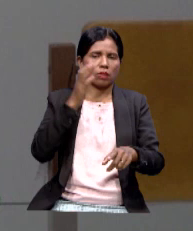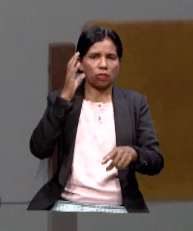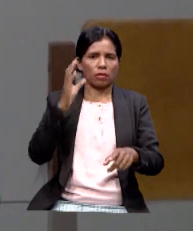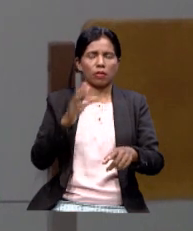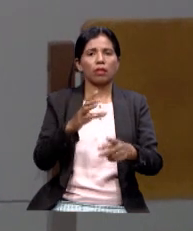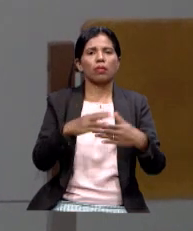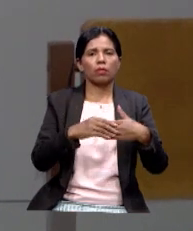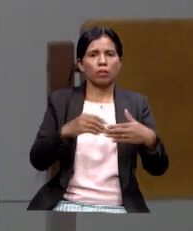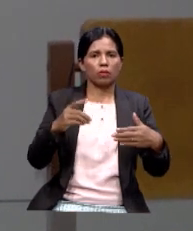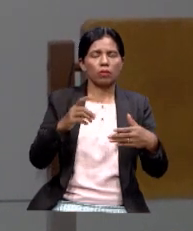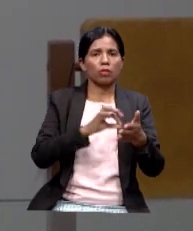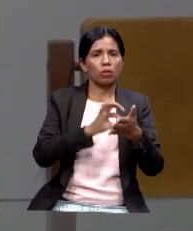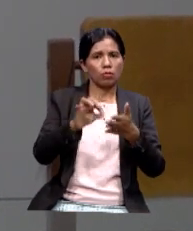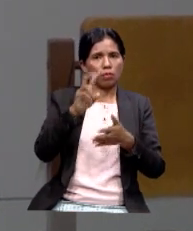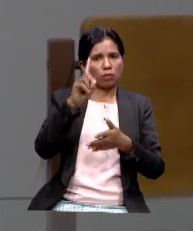um,